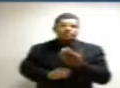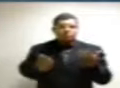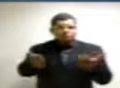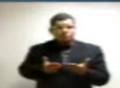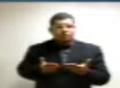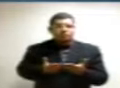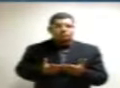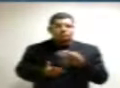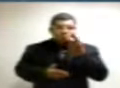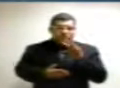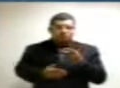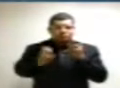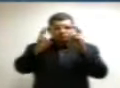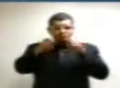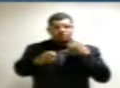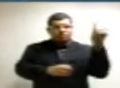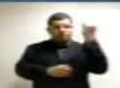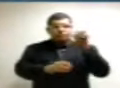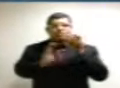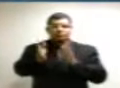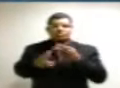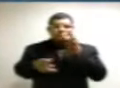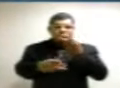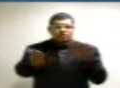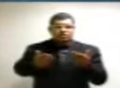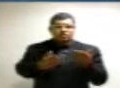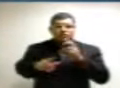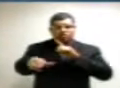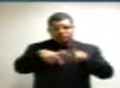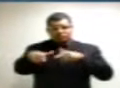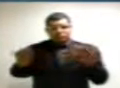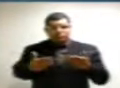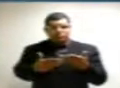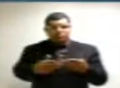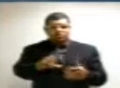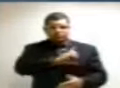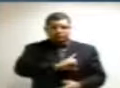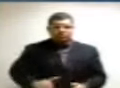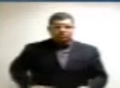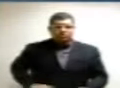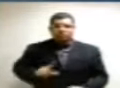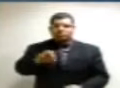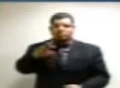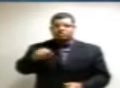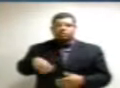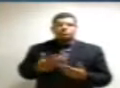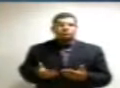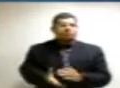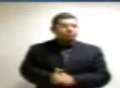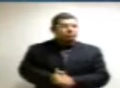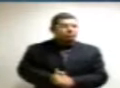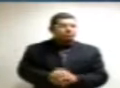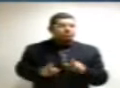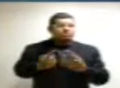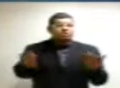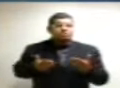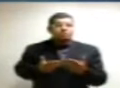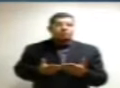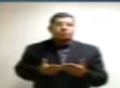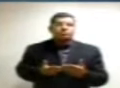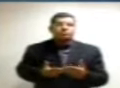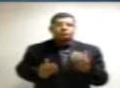Eu quero tratar de um assunto já abordado nesta tribuna hoje pelo deputado Luiz Castro,